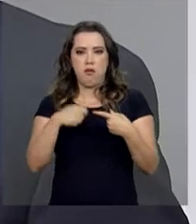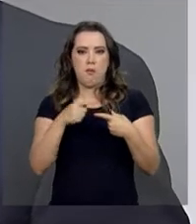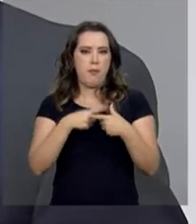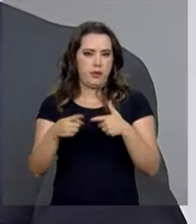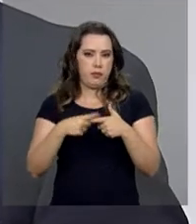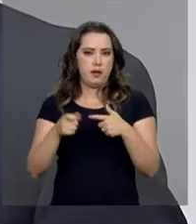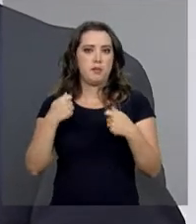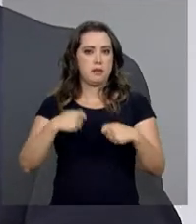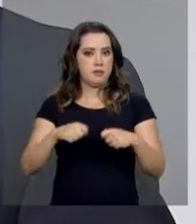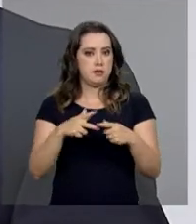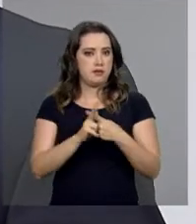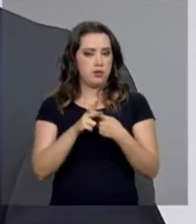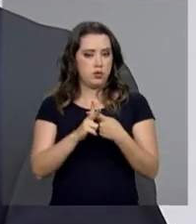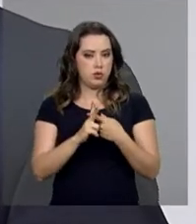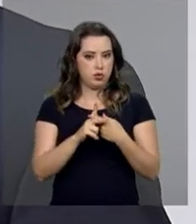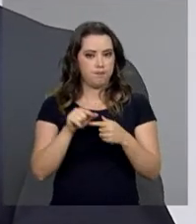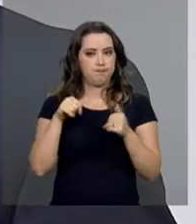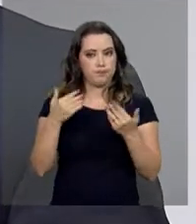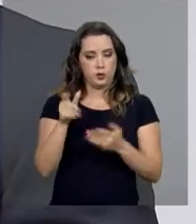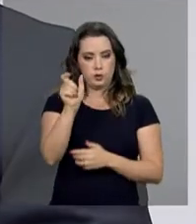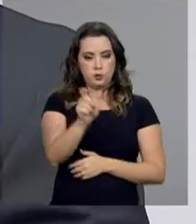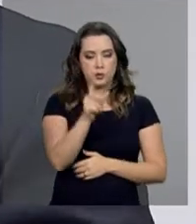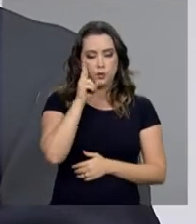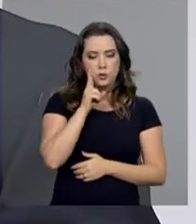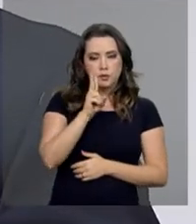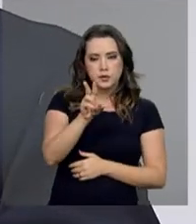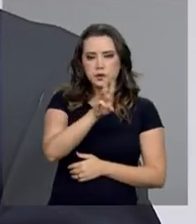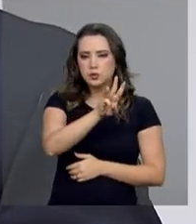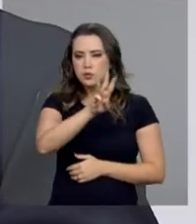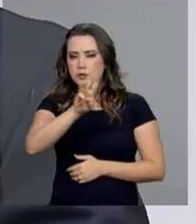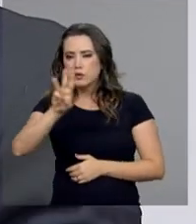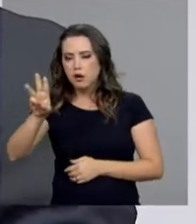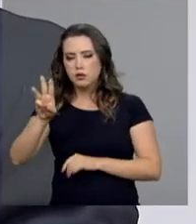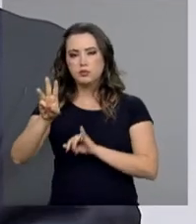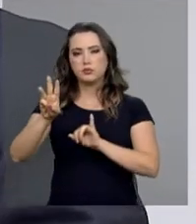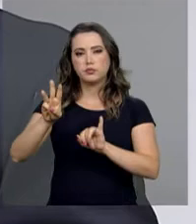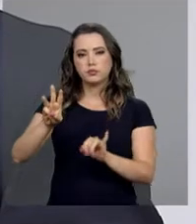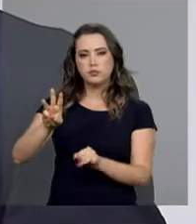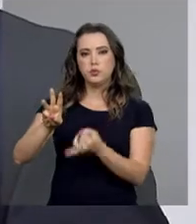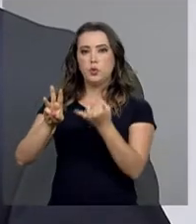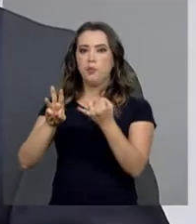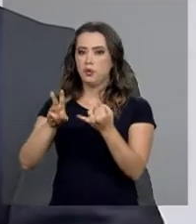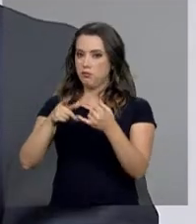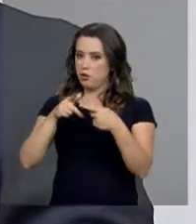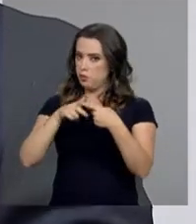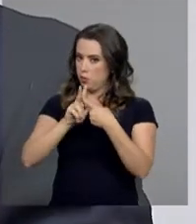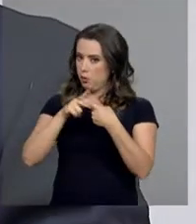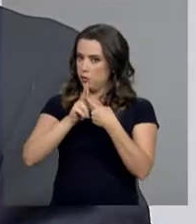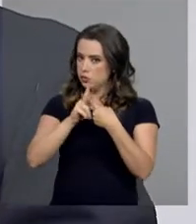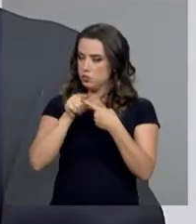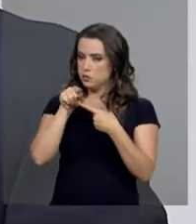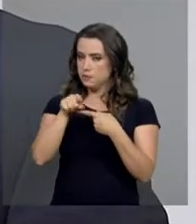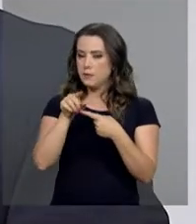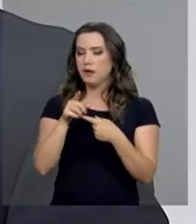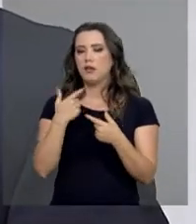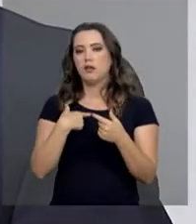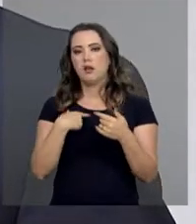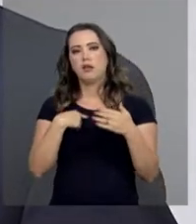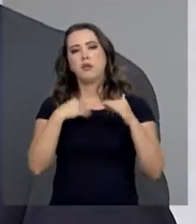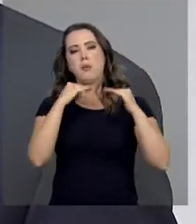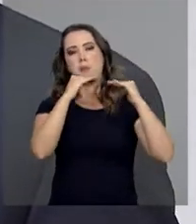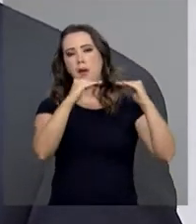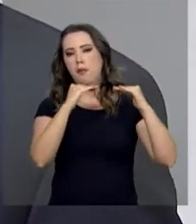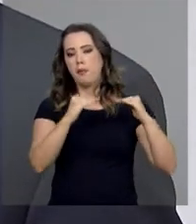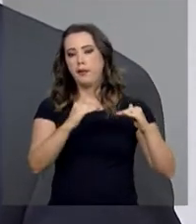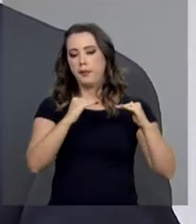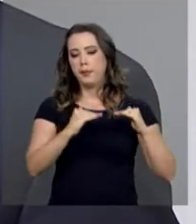essas pessoas então vão ter oportunidade através desta carta de entrar no site da receita ali consta um passo a passo de como é que ele faz